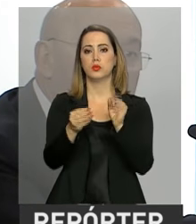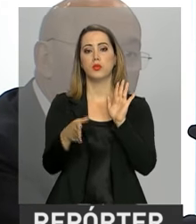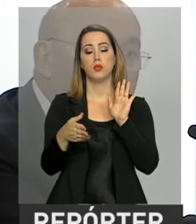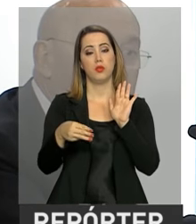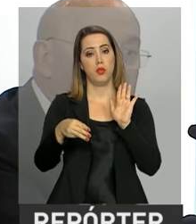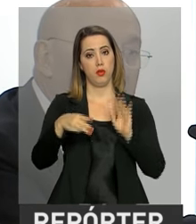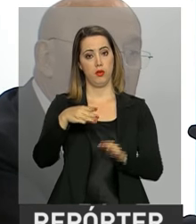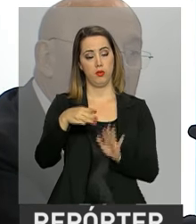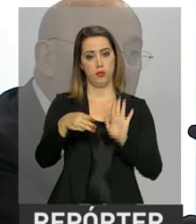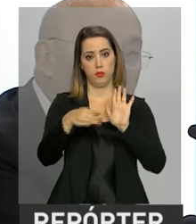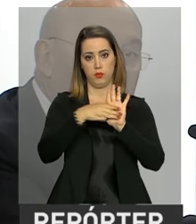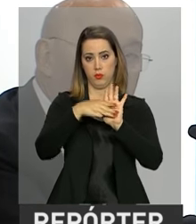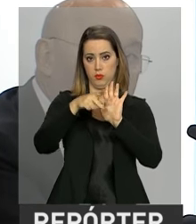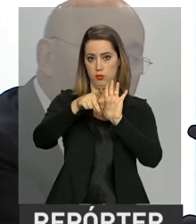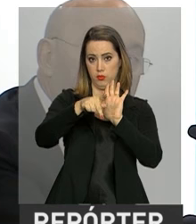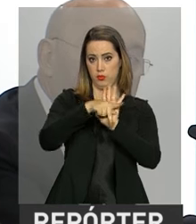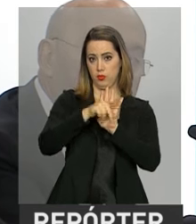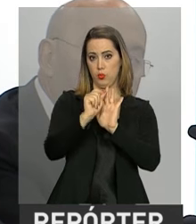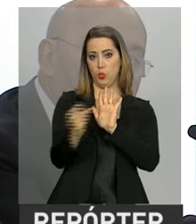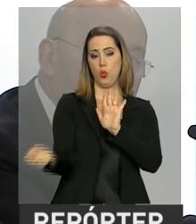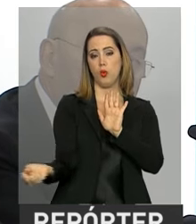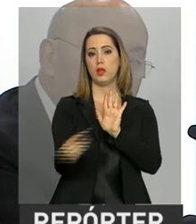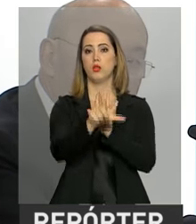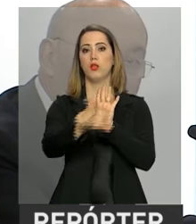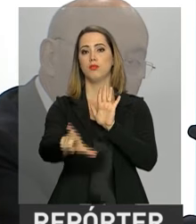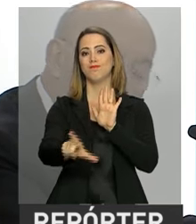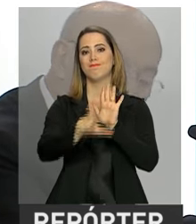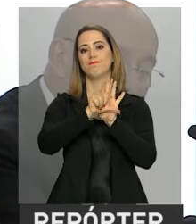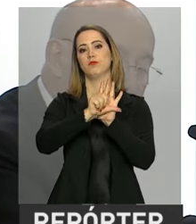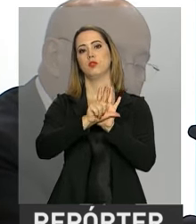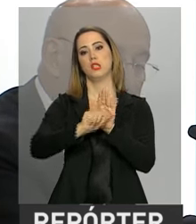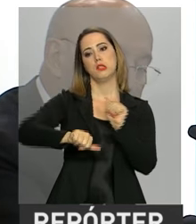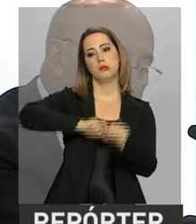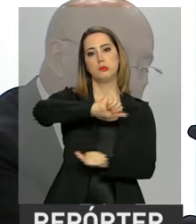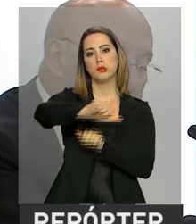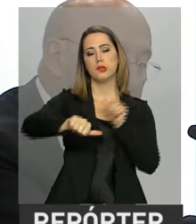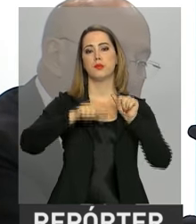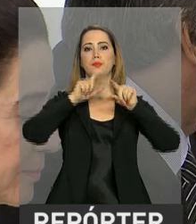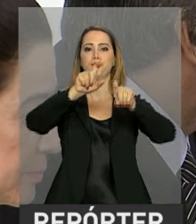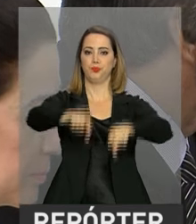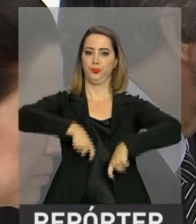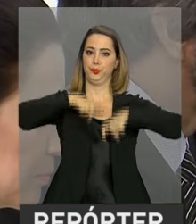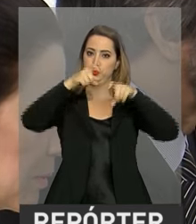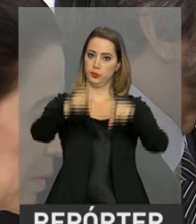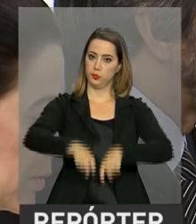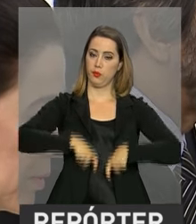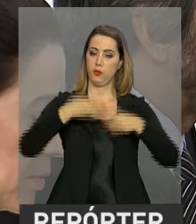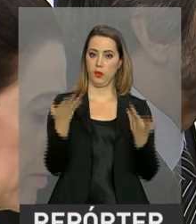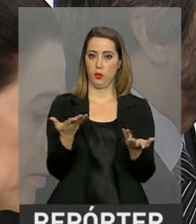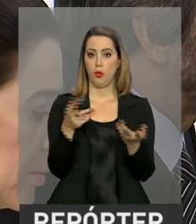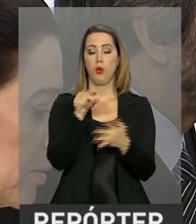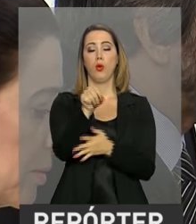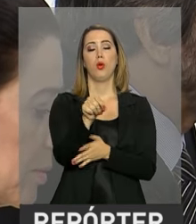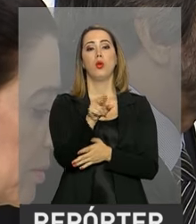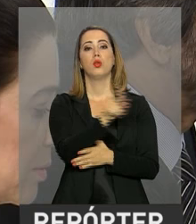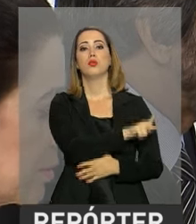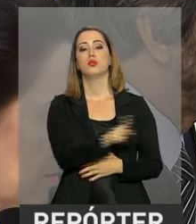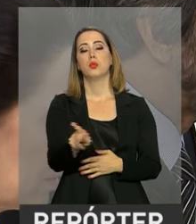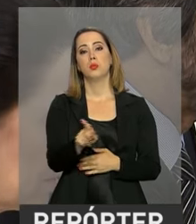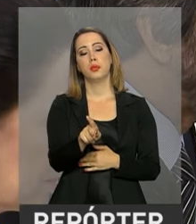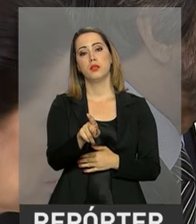provisória ao Congresso Nacional com o novo marco legal da reforma agrária. Segundo o presidente do INCRA, Leonardo Gois, que também